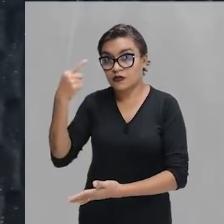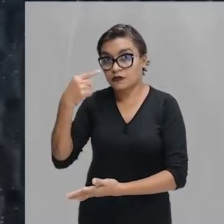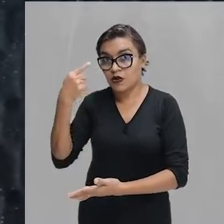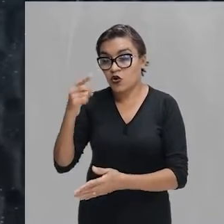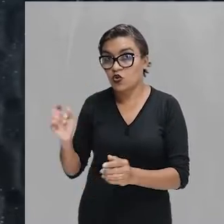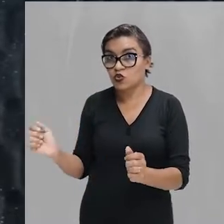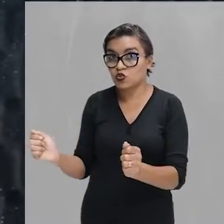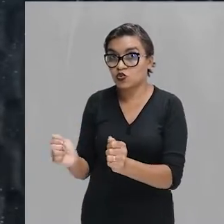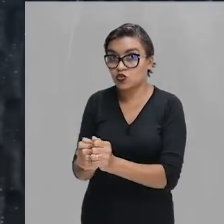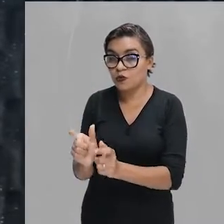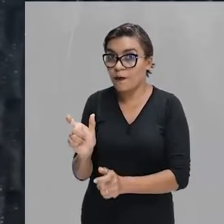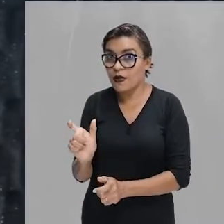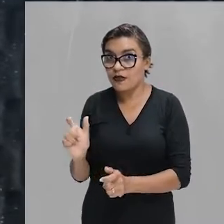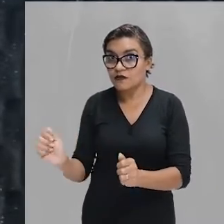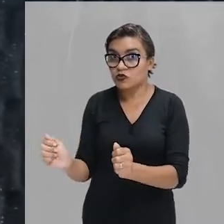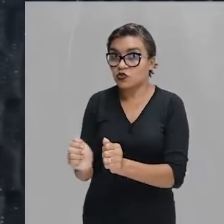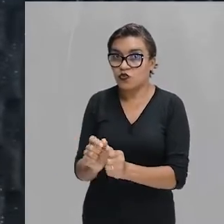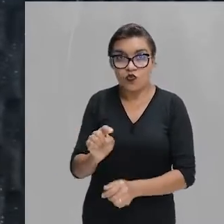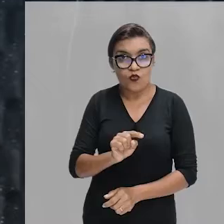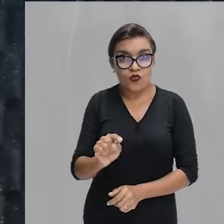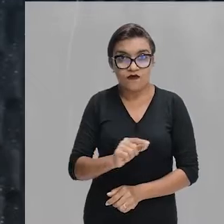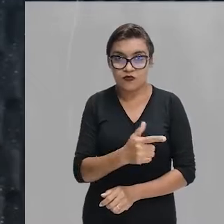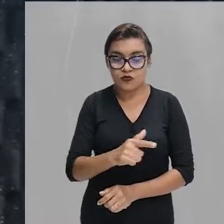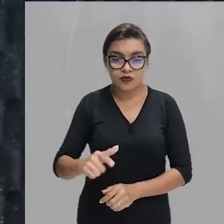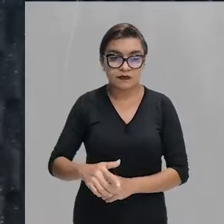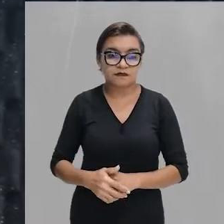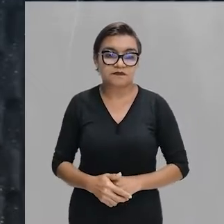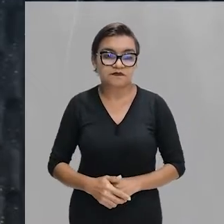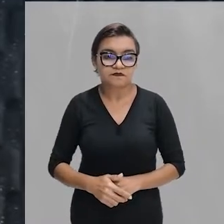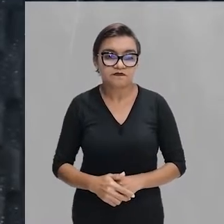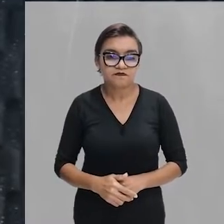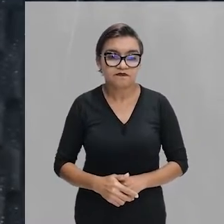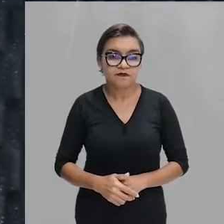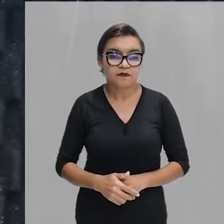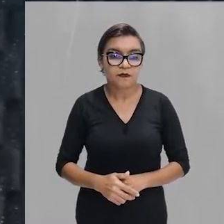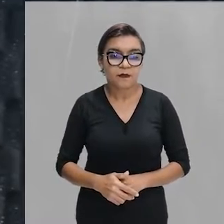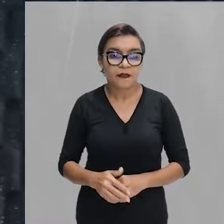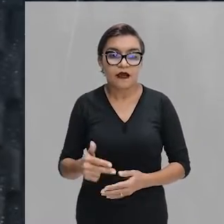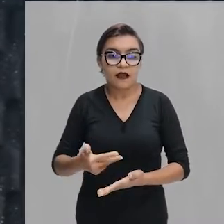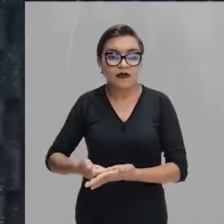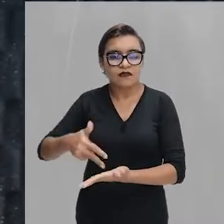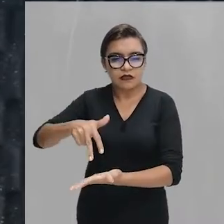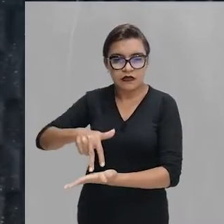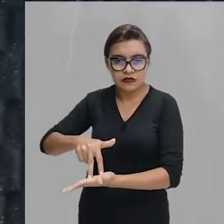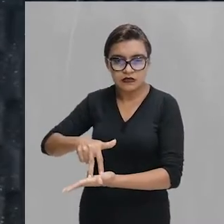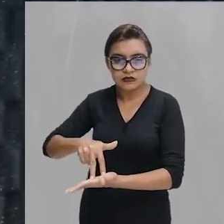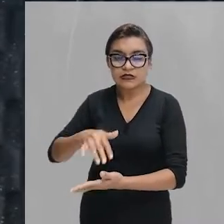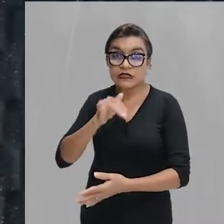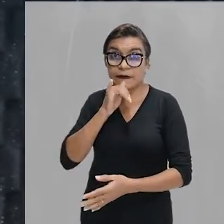uma posição, é um lugar. Alejar-se,